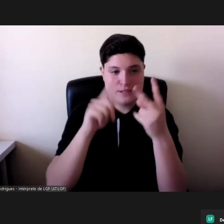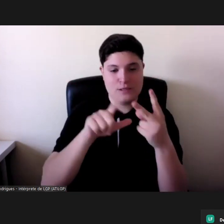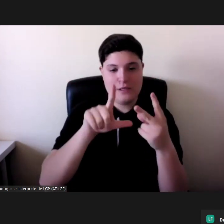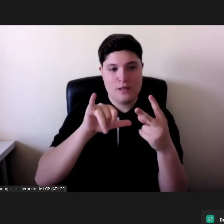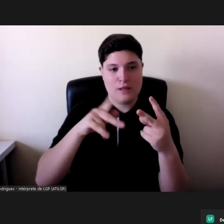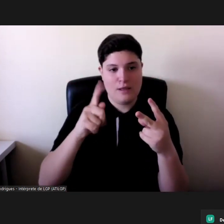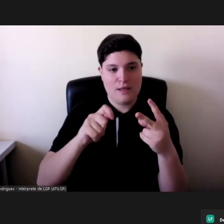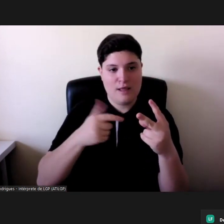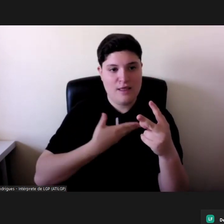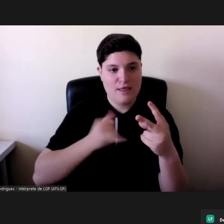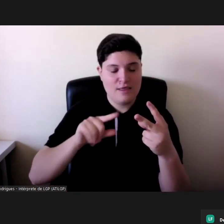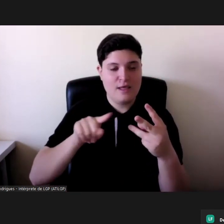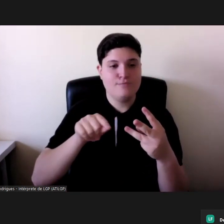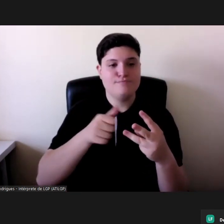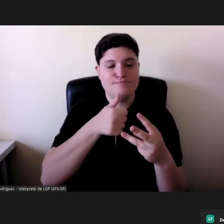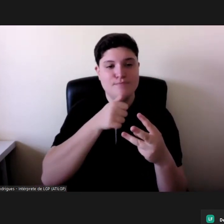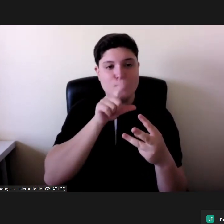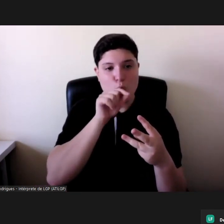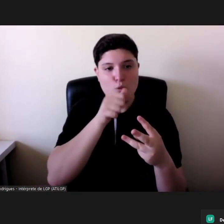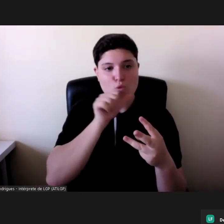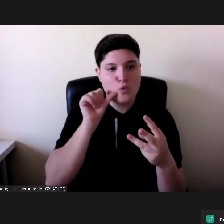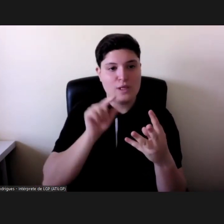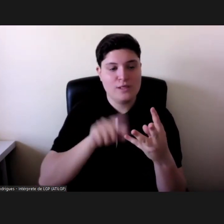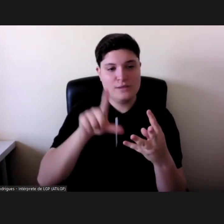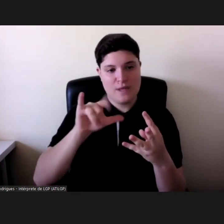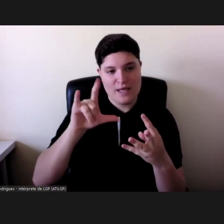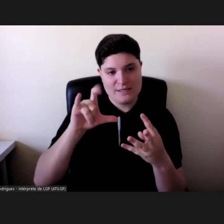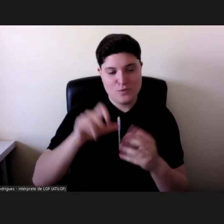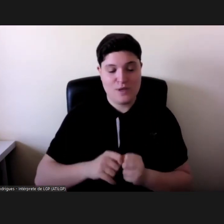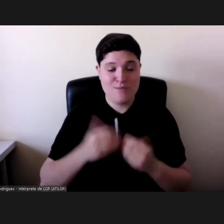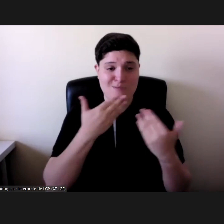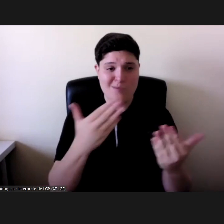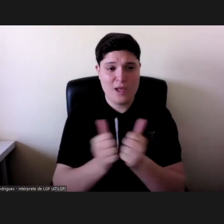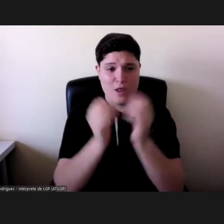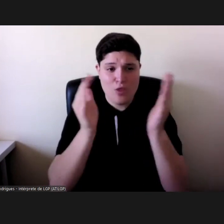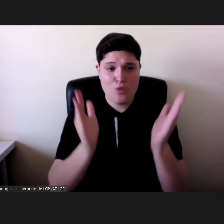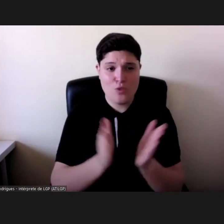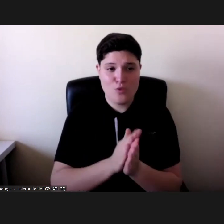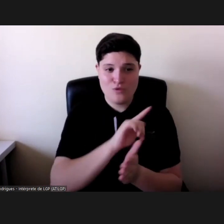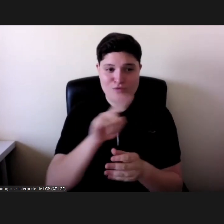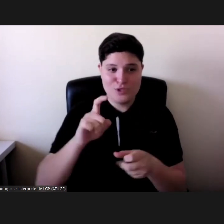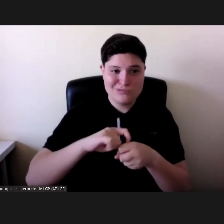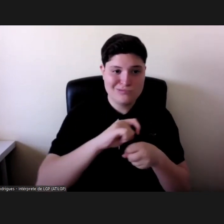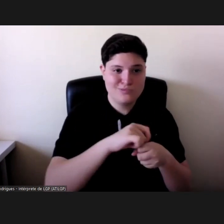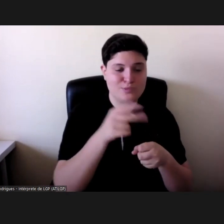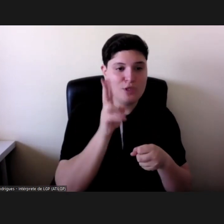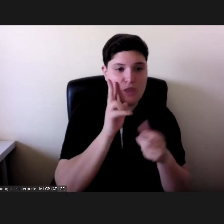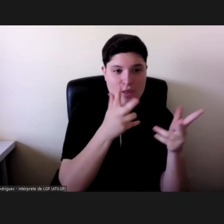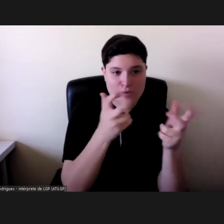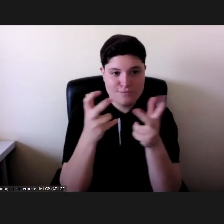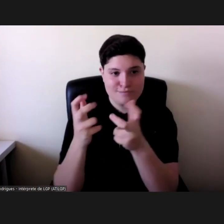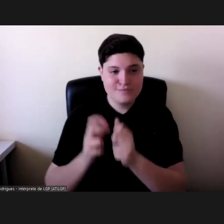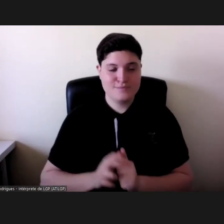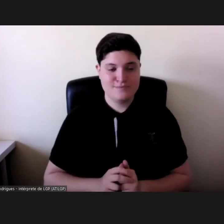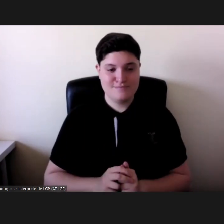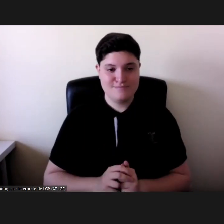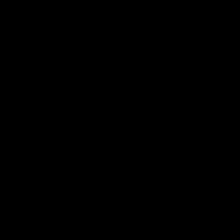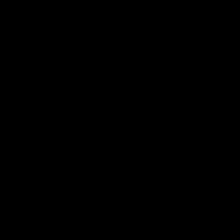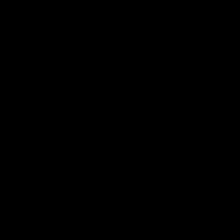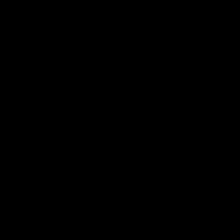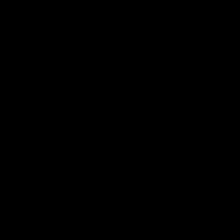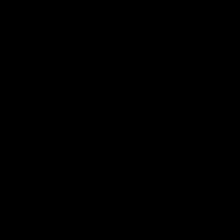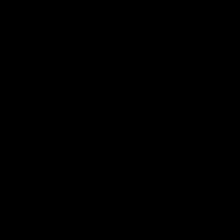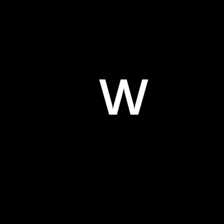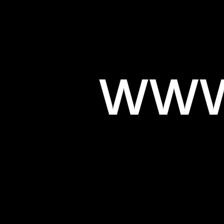estimulando também que os diferentes parceiros façam a respectiva produção. Temos ainda, vou se calhar ser mais rápido, estou a ver que temos aqui